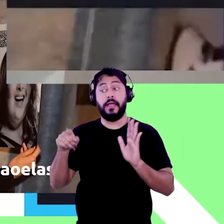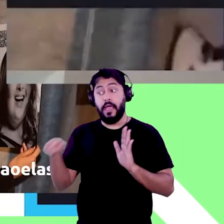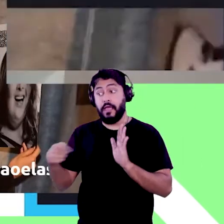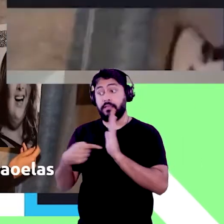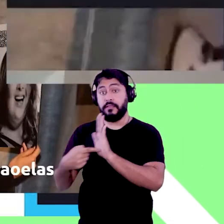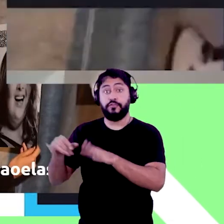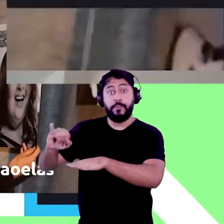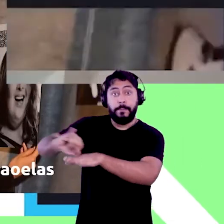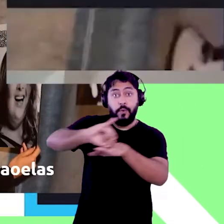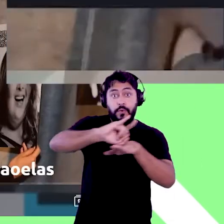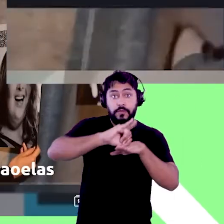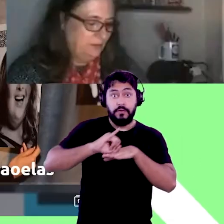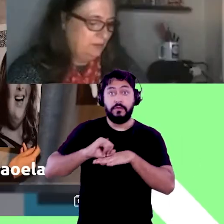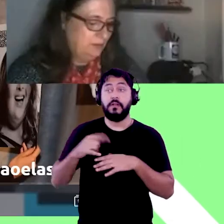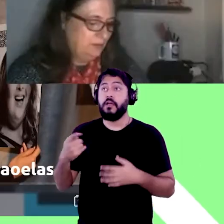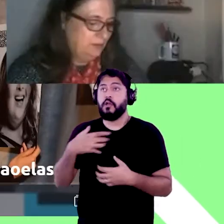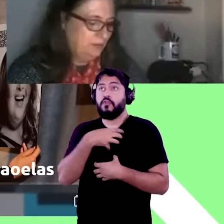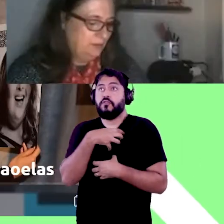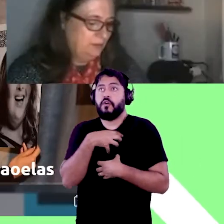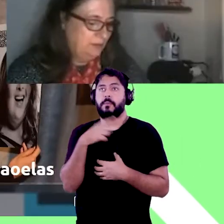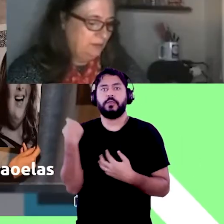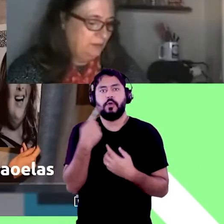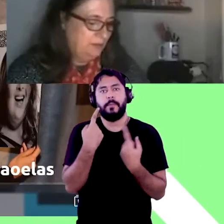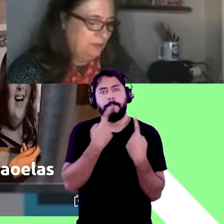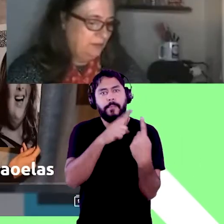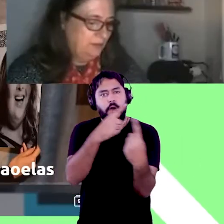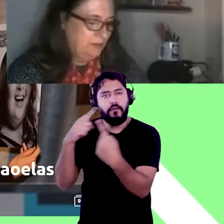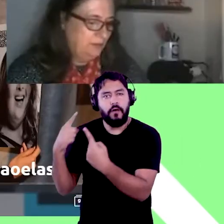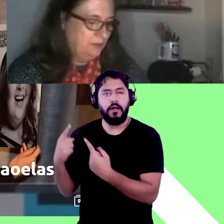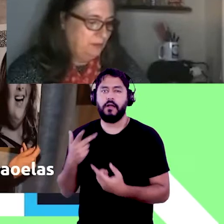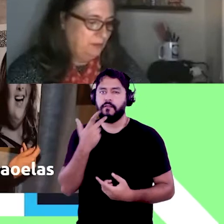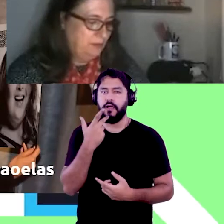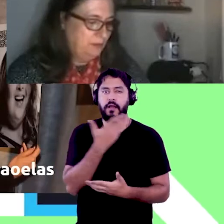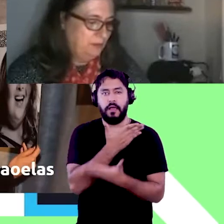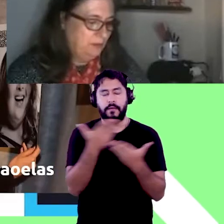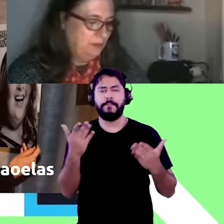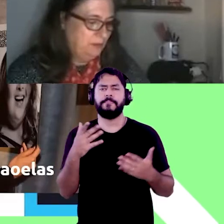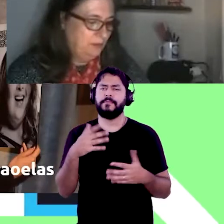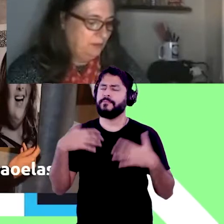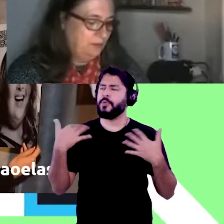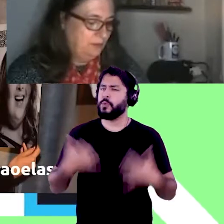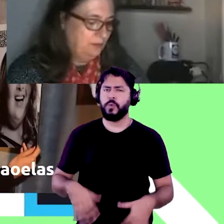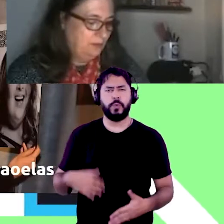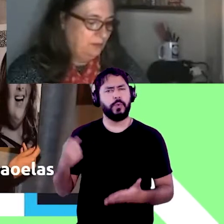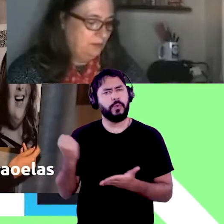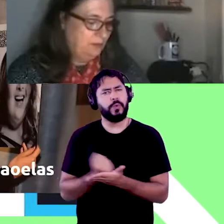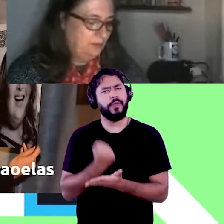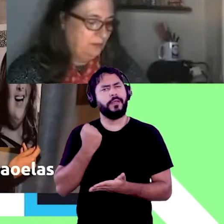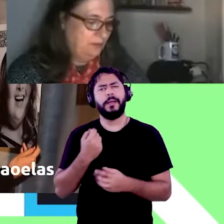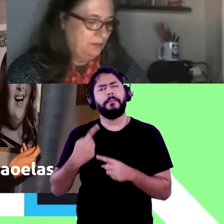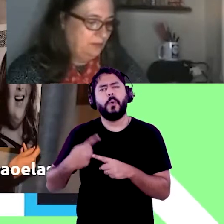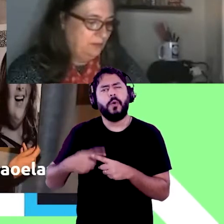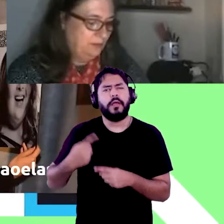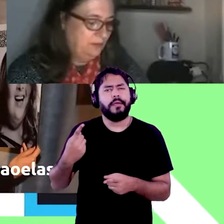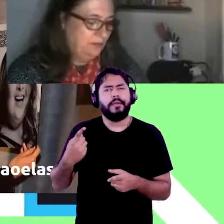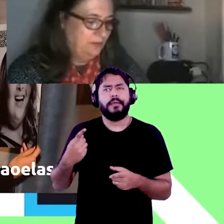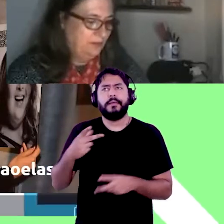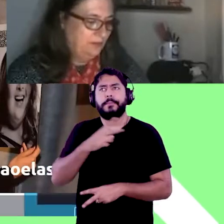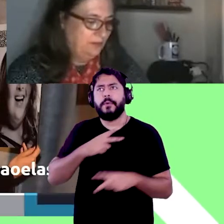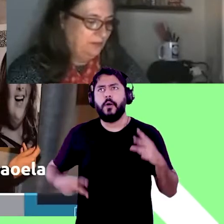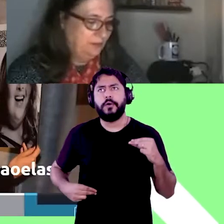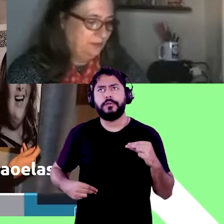uma forma da gente provocar e dizer: caramba, por que a moda não pode trazer o áudio para expandir os